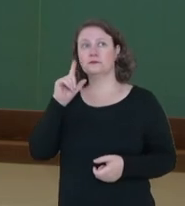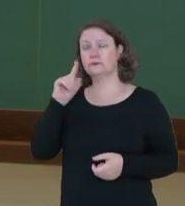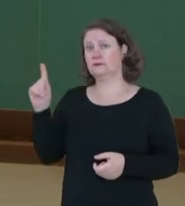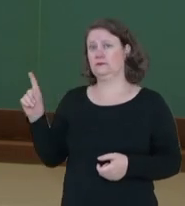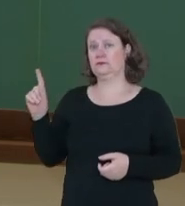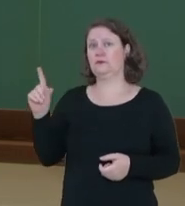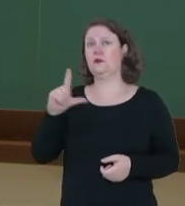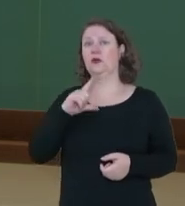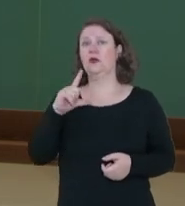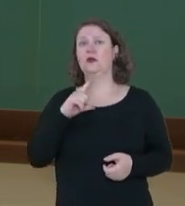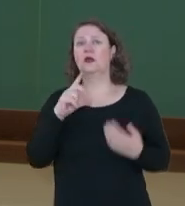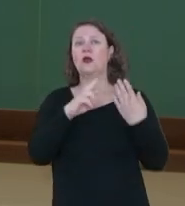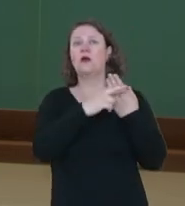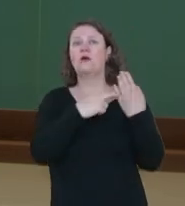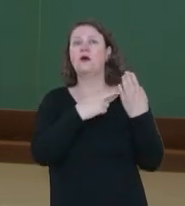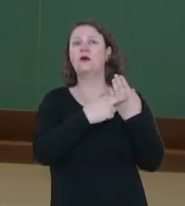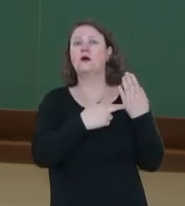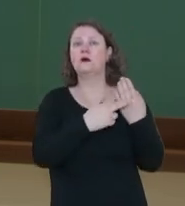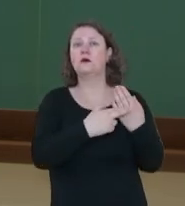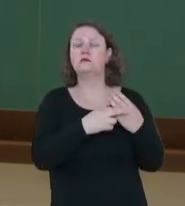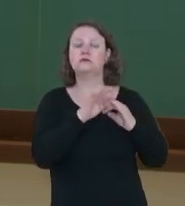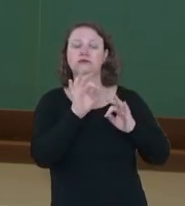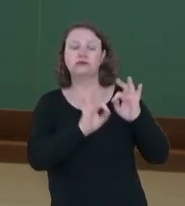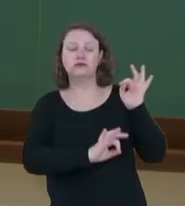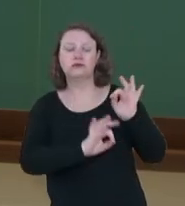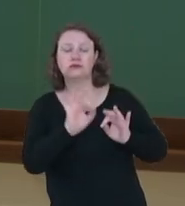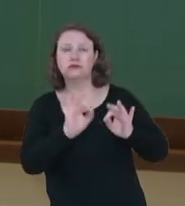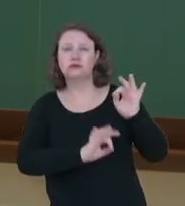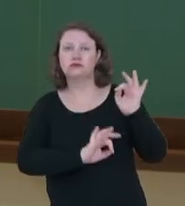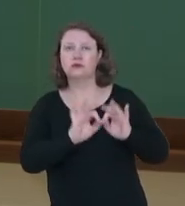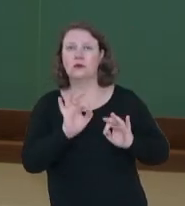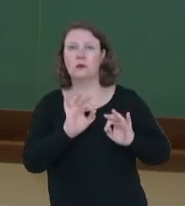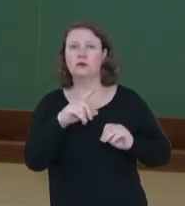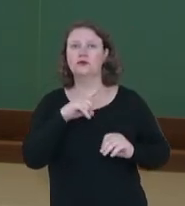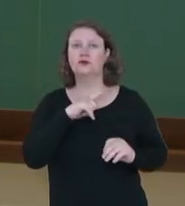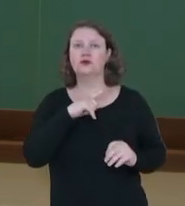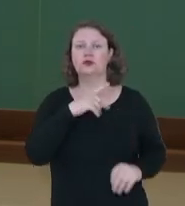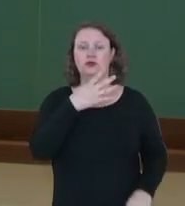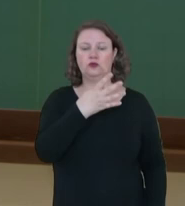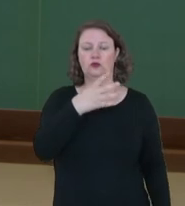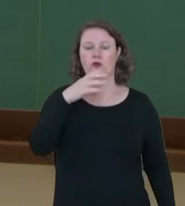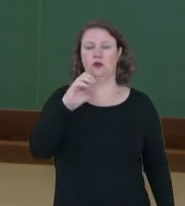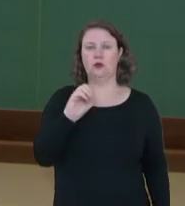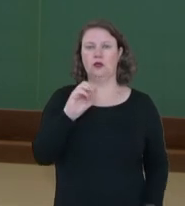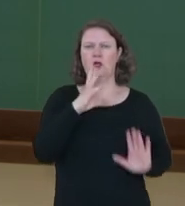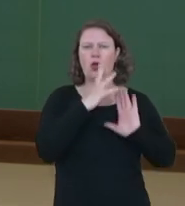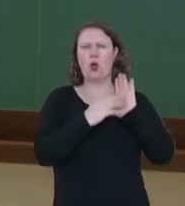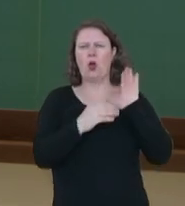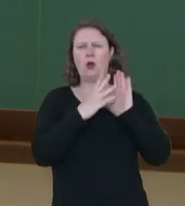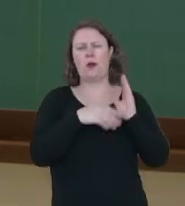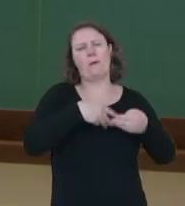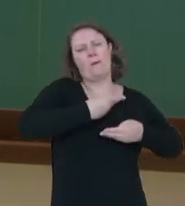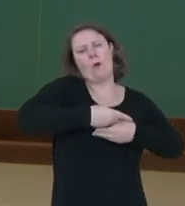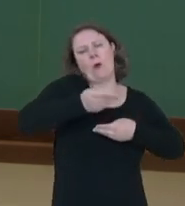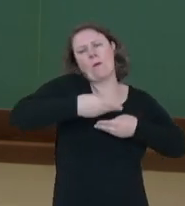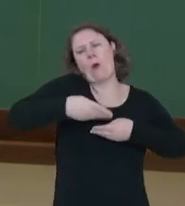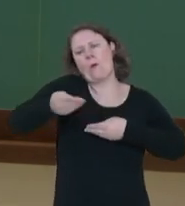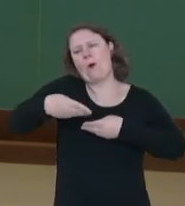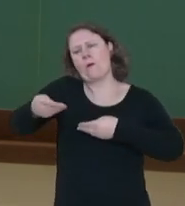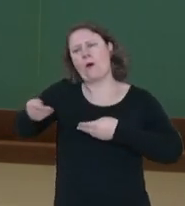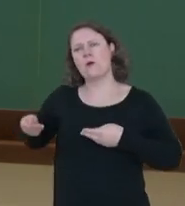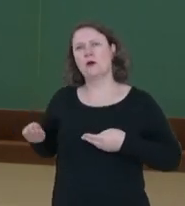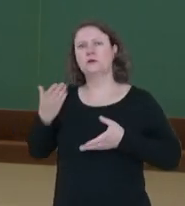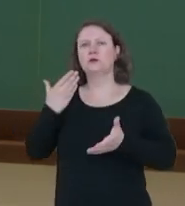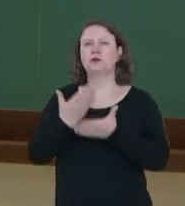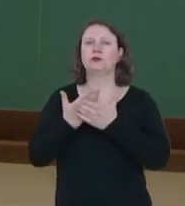que Mendel elaborou e distribuiu 40 cópias de todo o seu estudo. E uma dessas